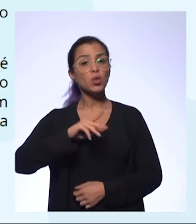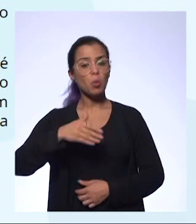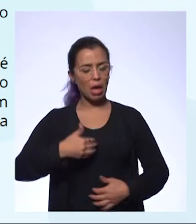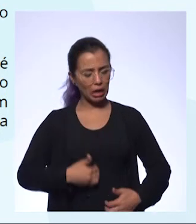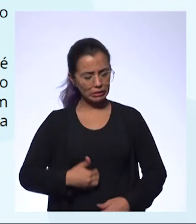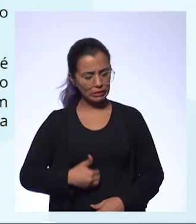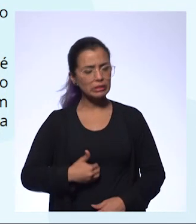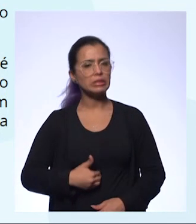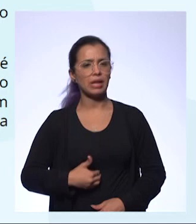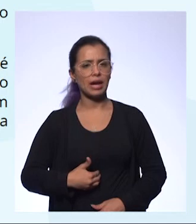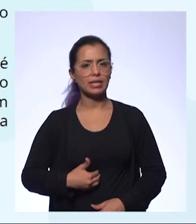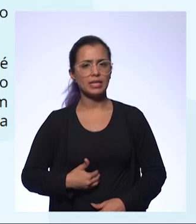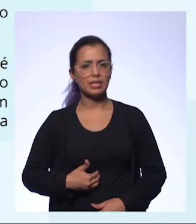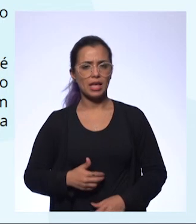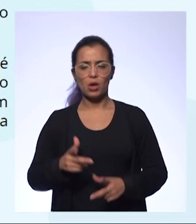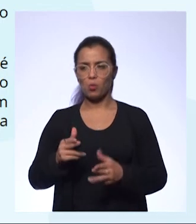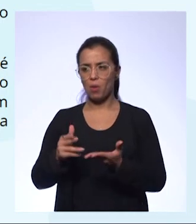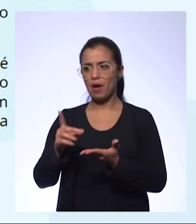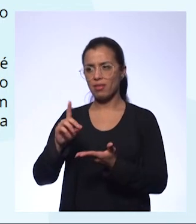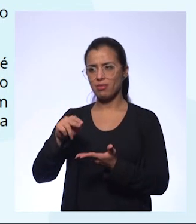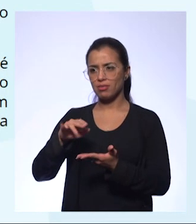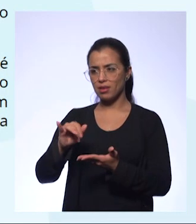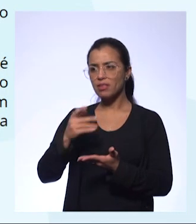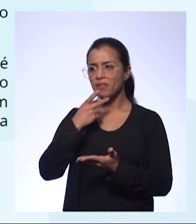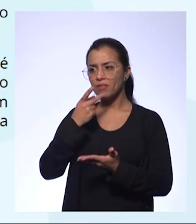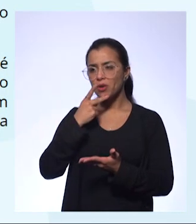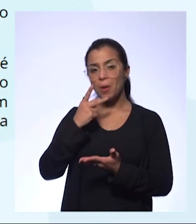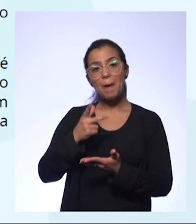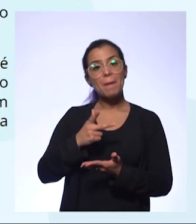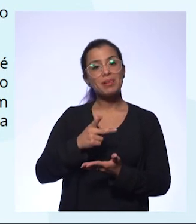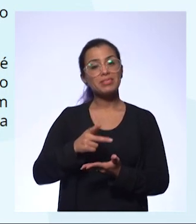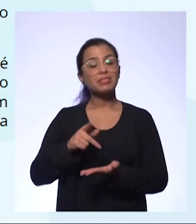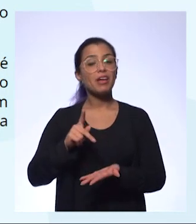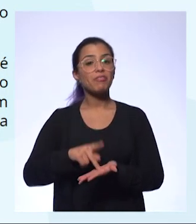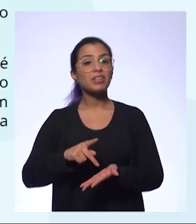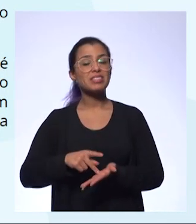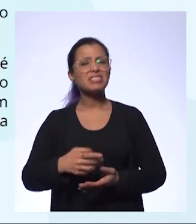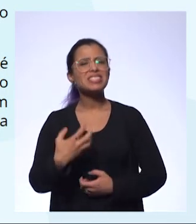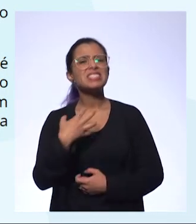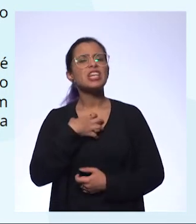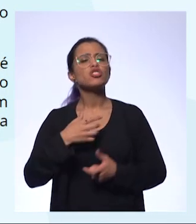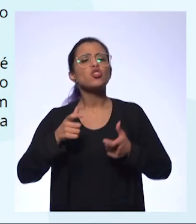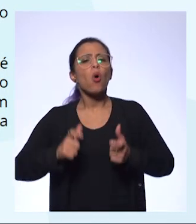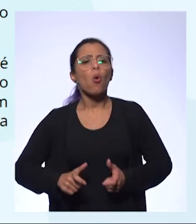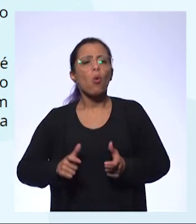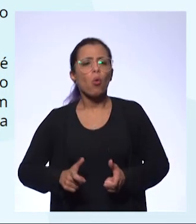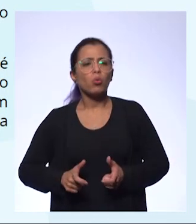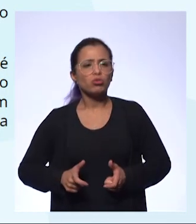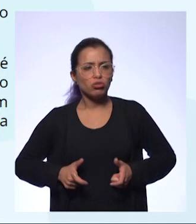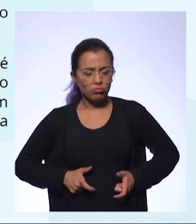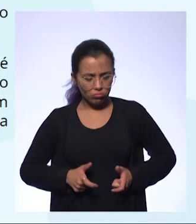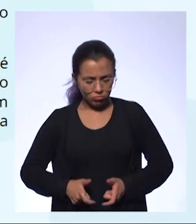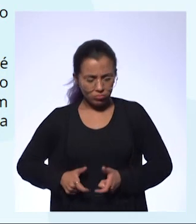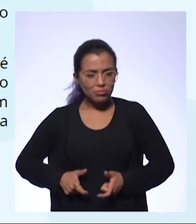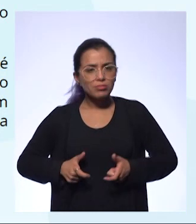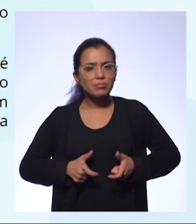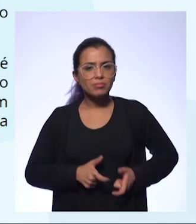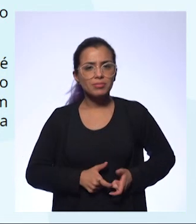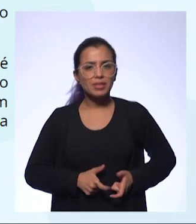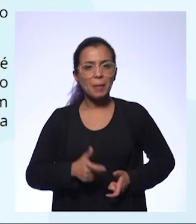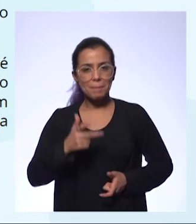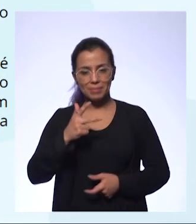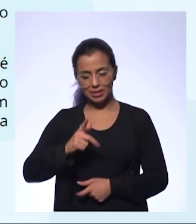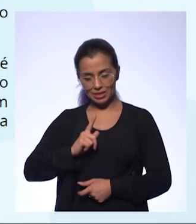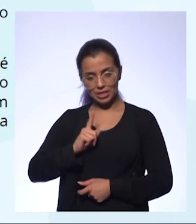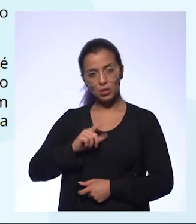como mesmo a Daniela colocou aí pra gente, né? Que ela corre aonde, né? Se você olhar ali, ó, cai no refluxo do suco